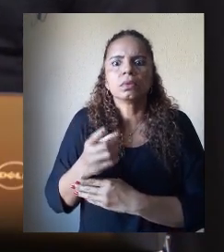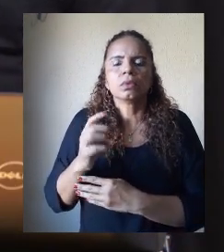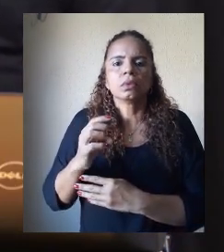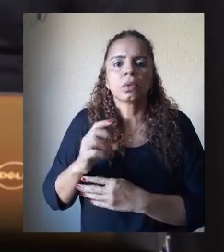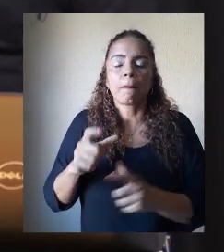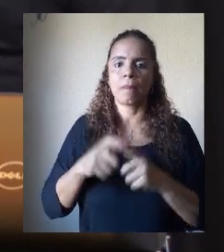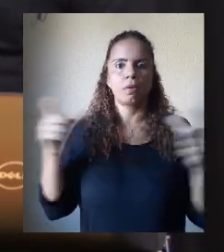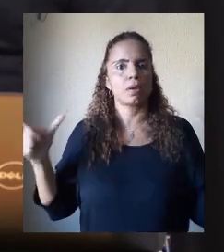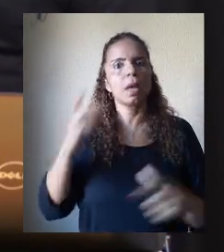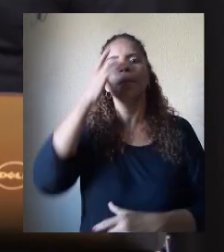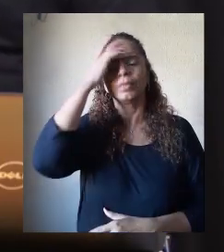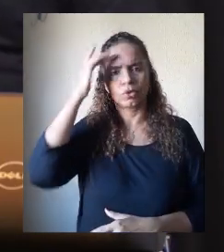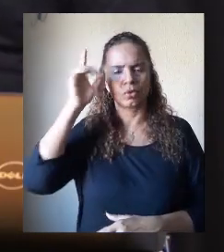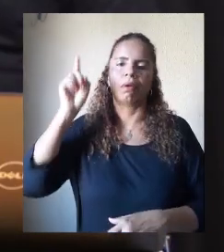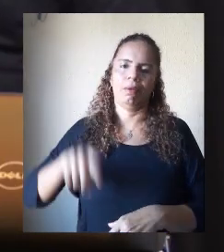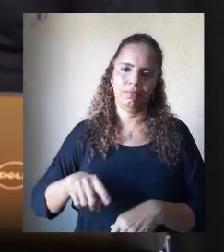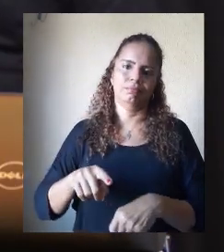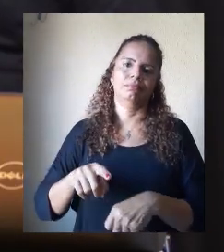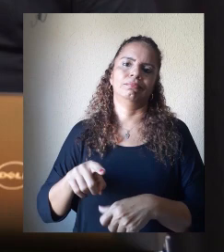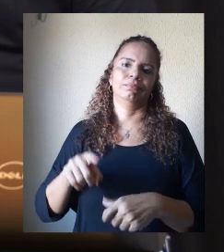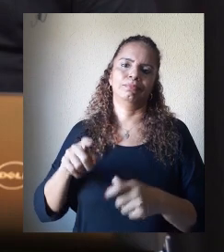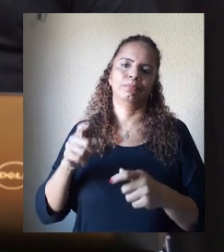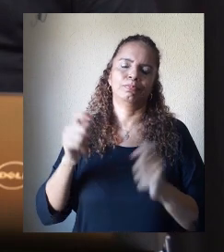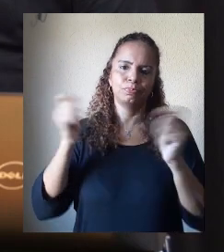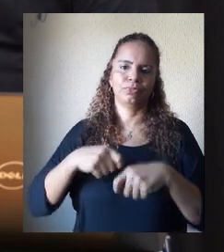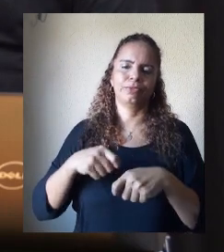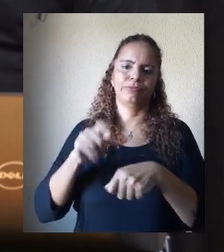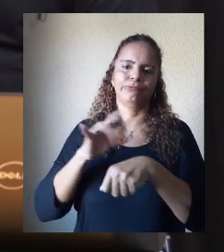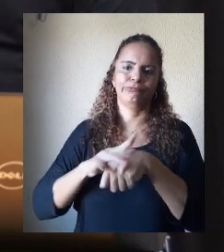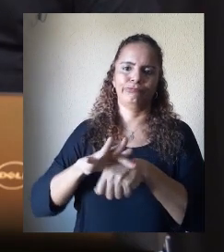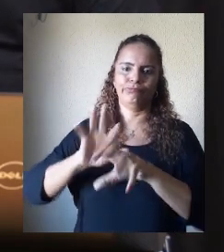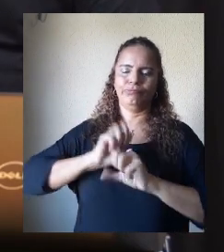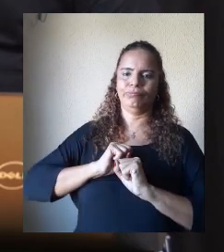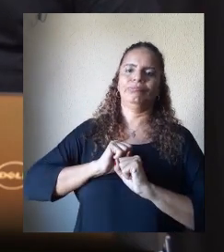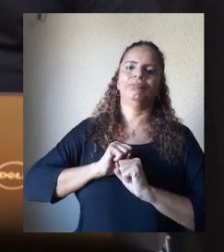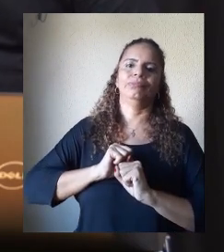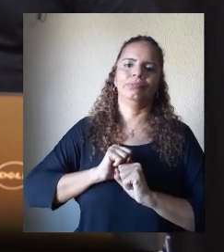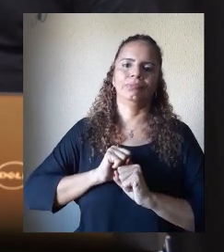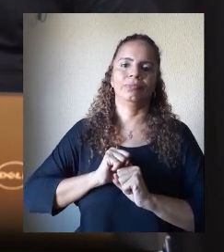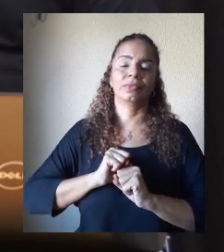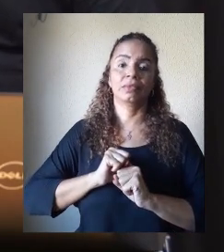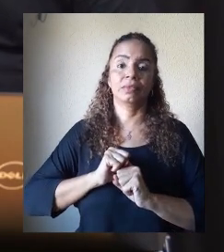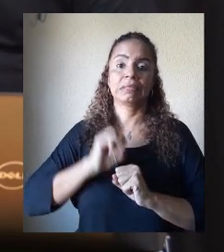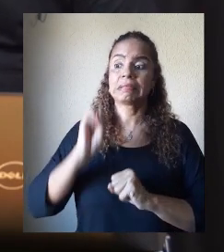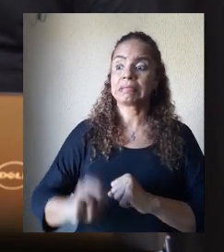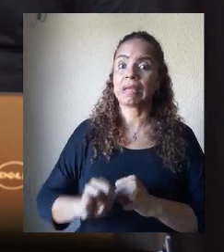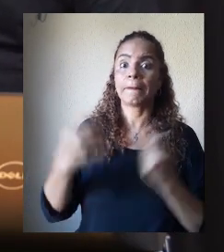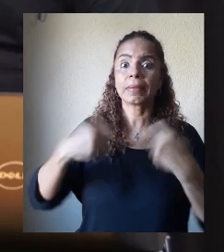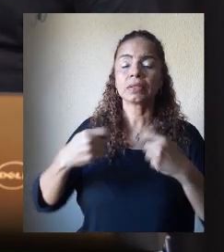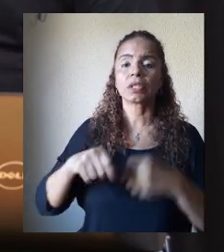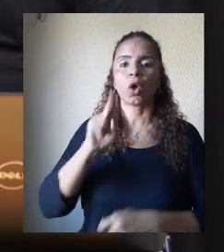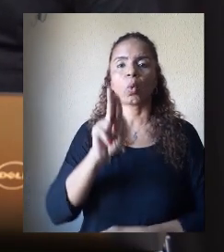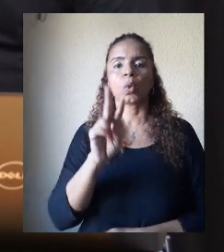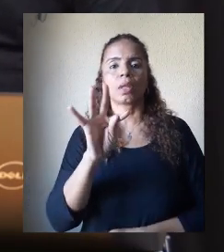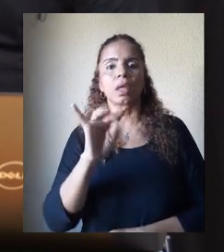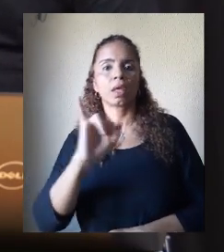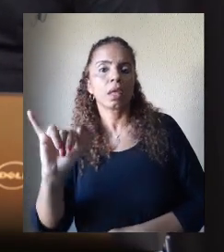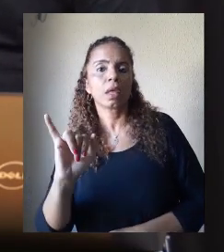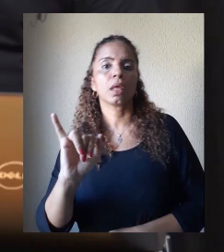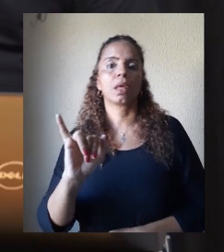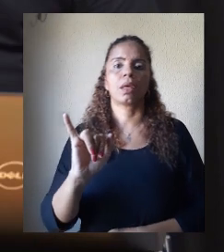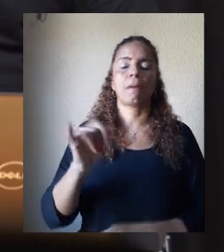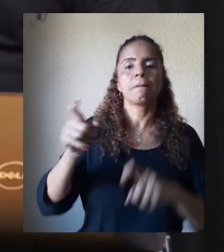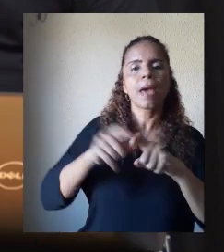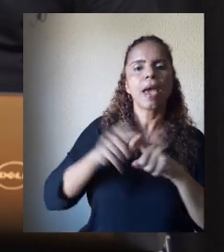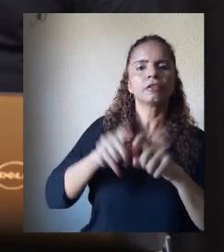suscetíveis, 1% de pessoas precisando de UTI, de atendimento médico especializado, e muitas delas